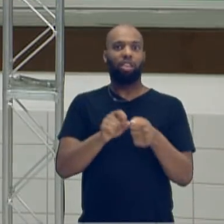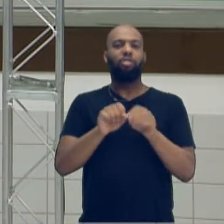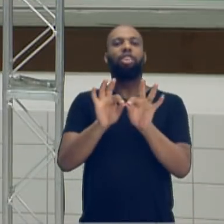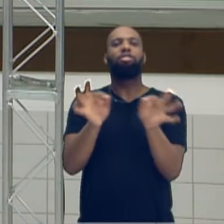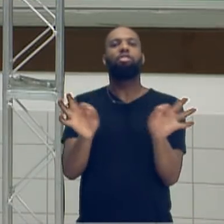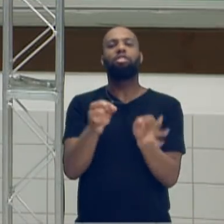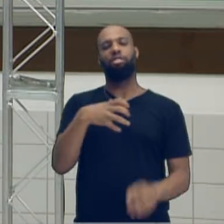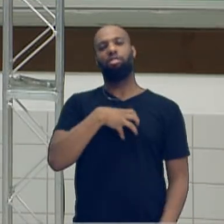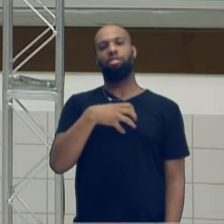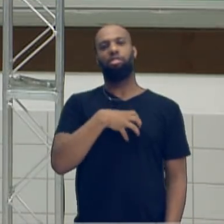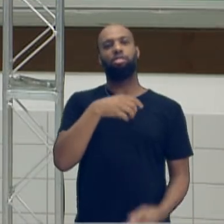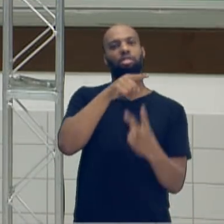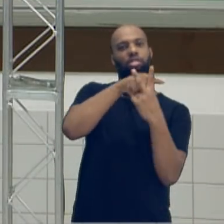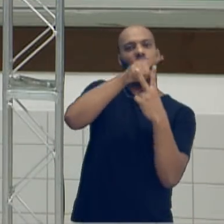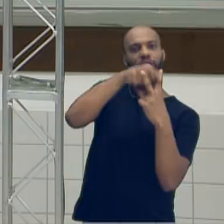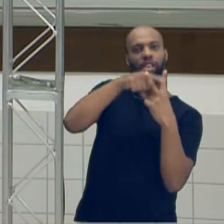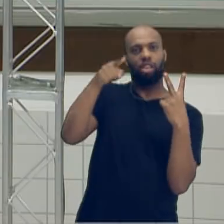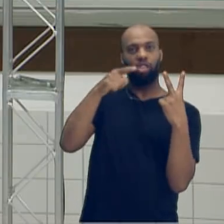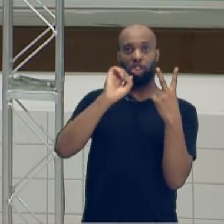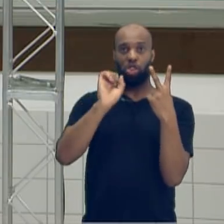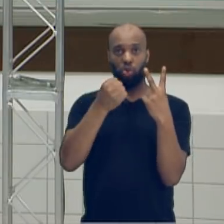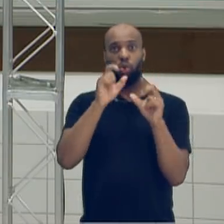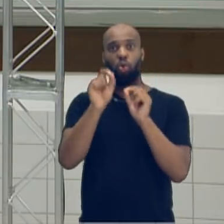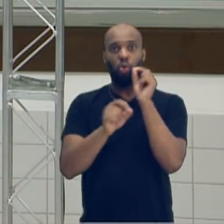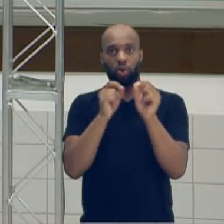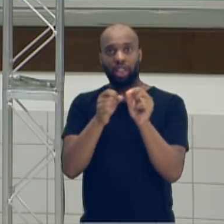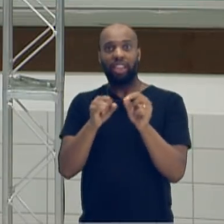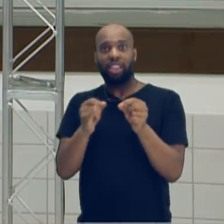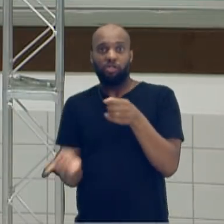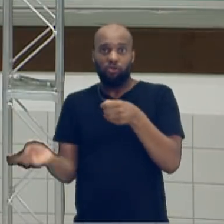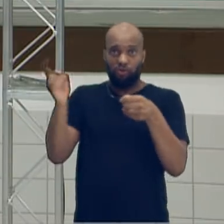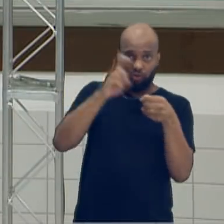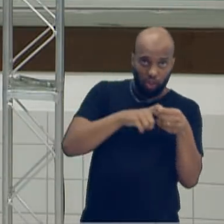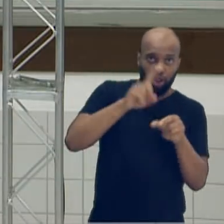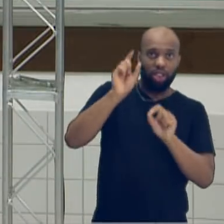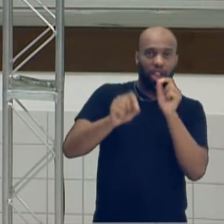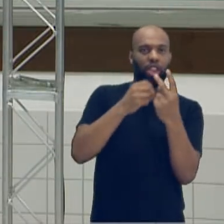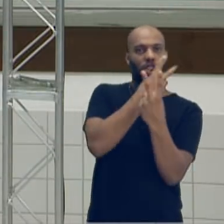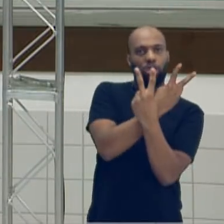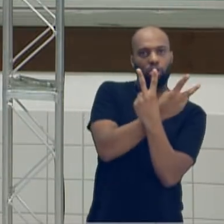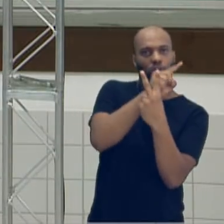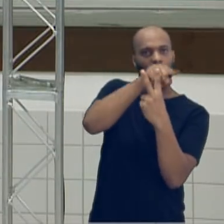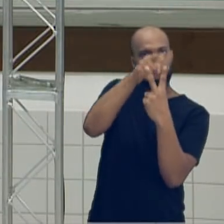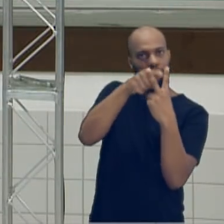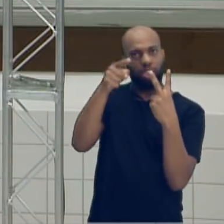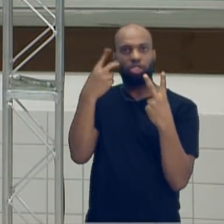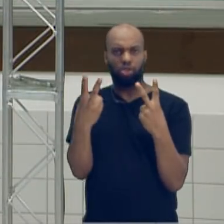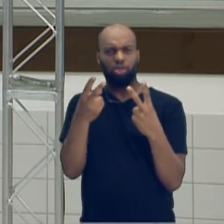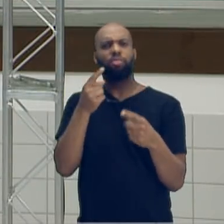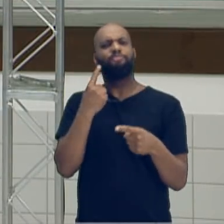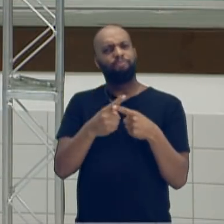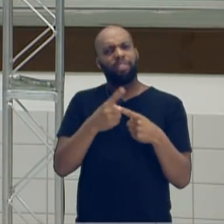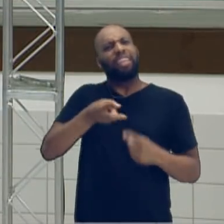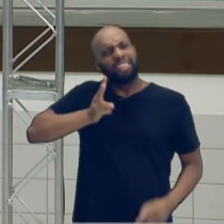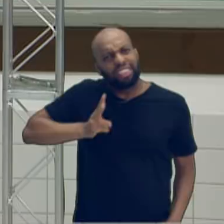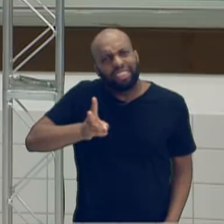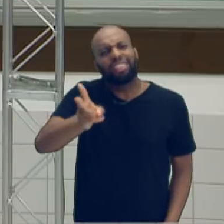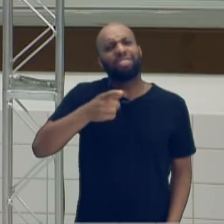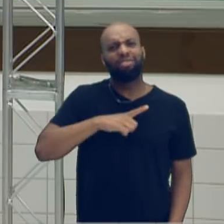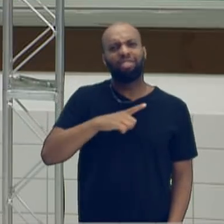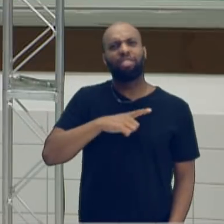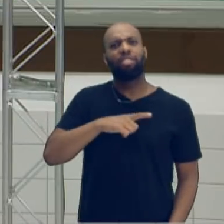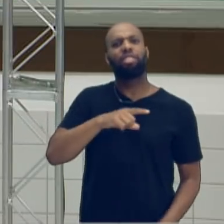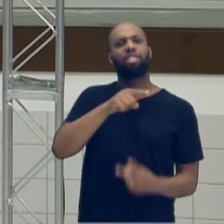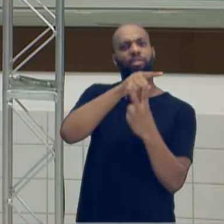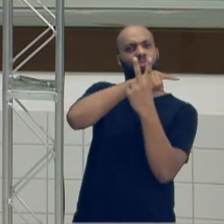simplificação da raiz quadrada de 8, nós obtemos a expressão 2 raiz de 2. Então, uma expressão bastante familiar, né, para